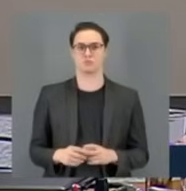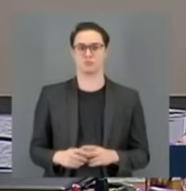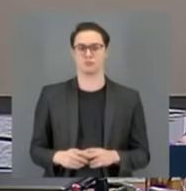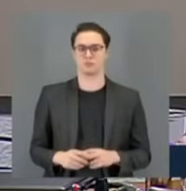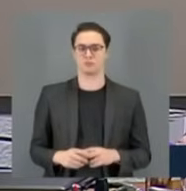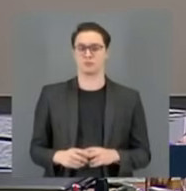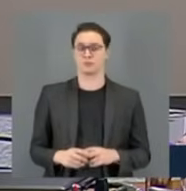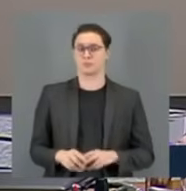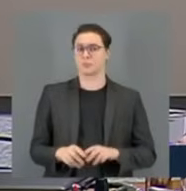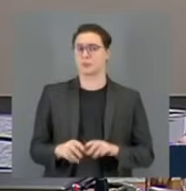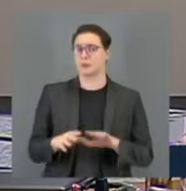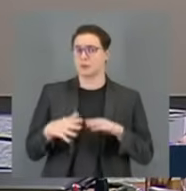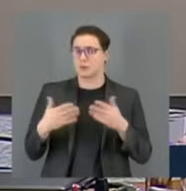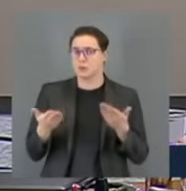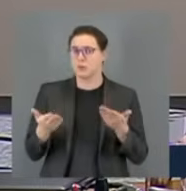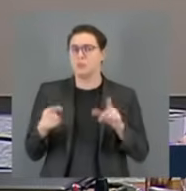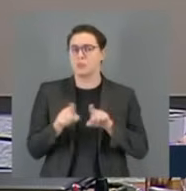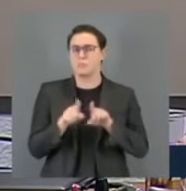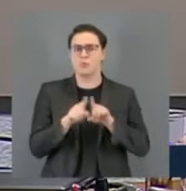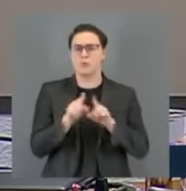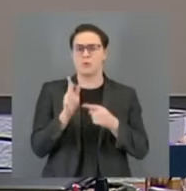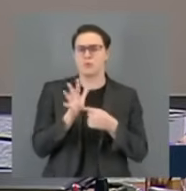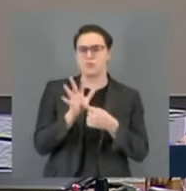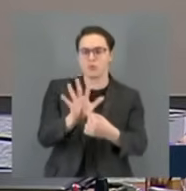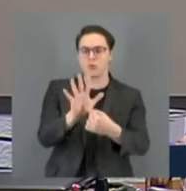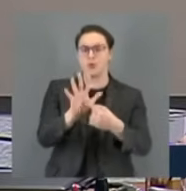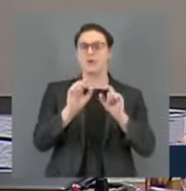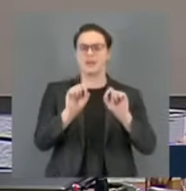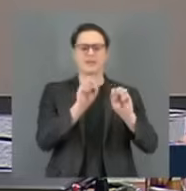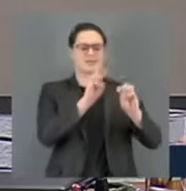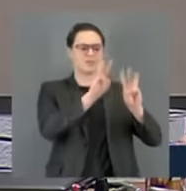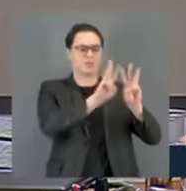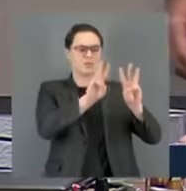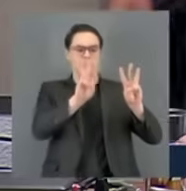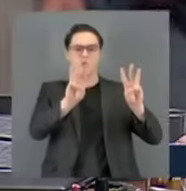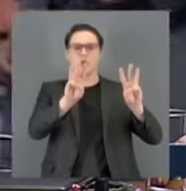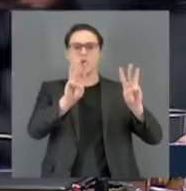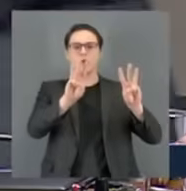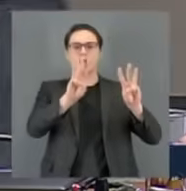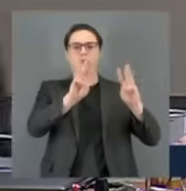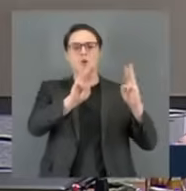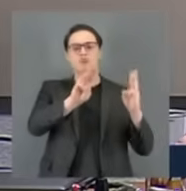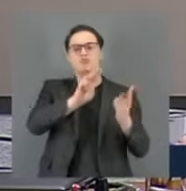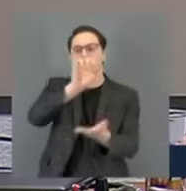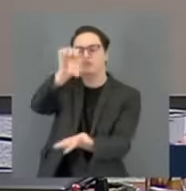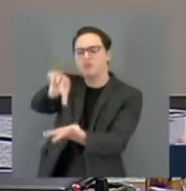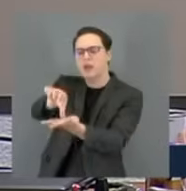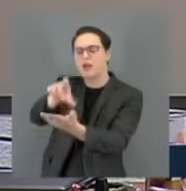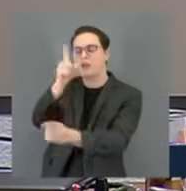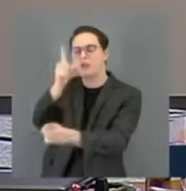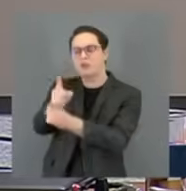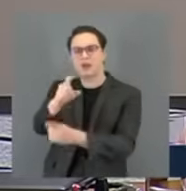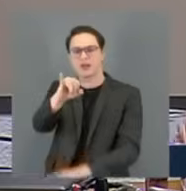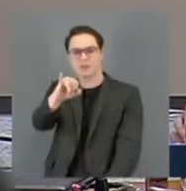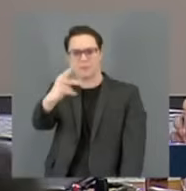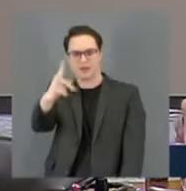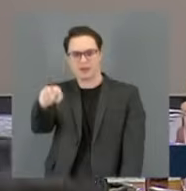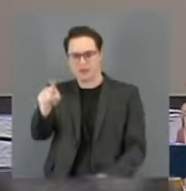e também que revelasse endereços de IP dessas pessoas. O IP,